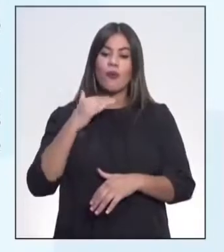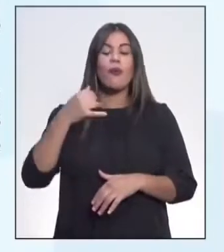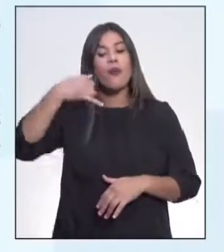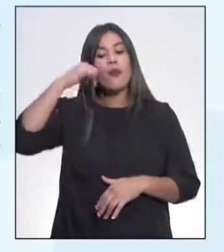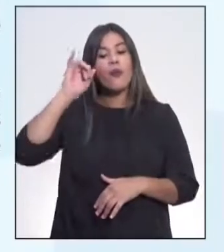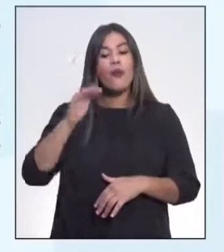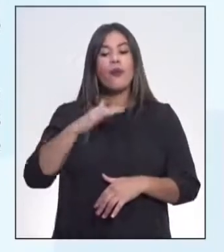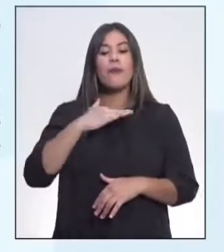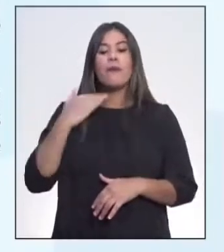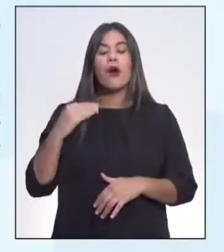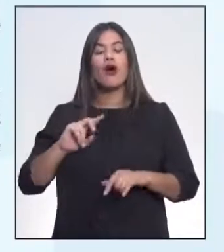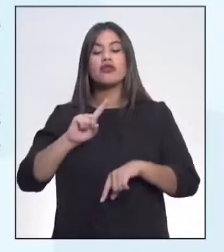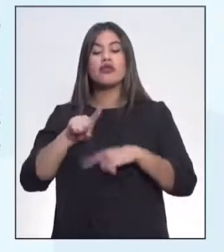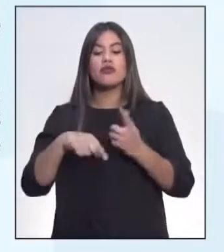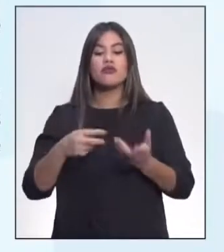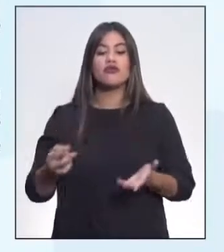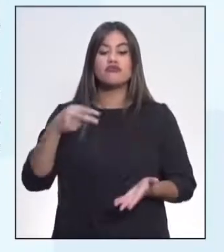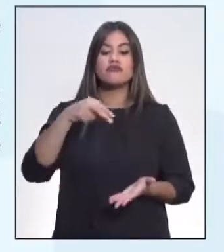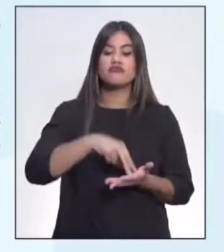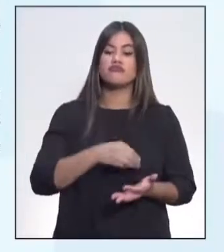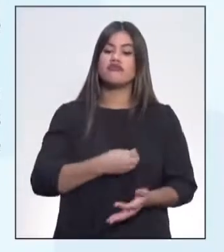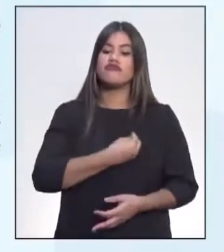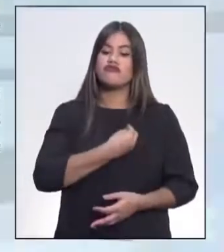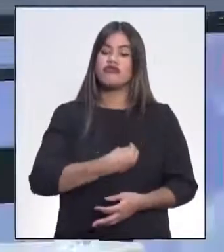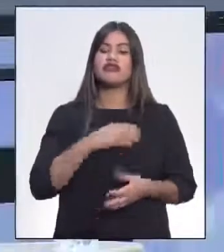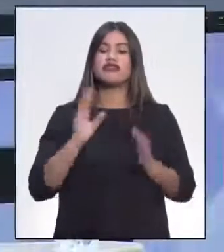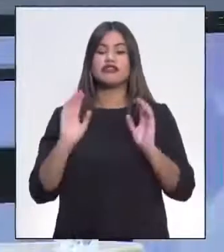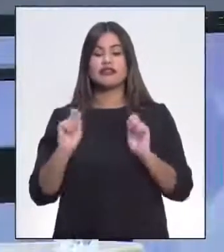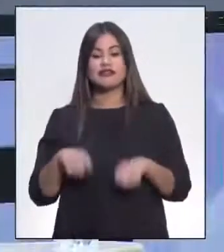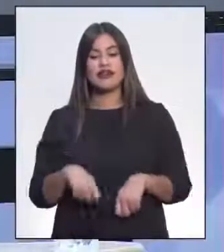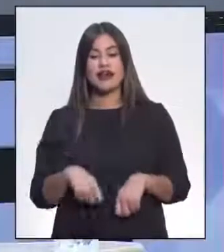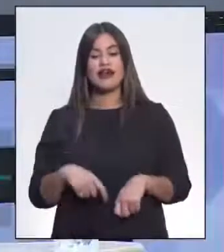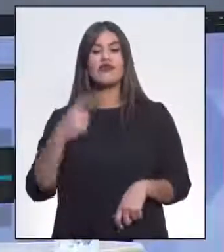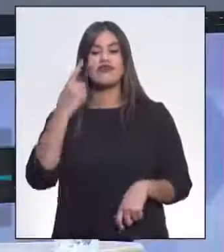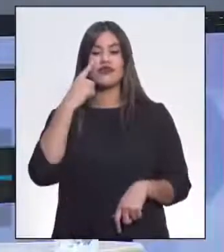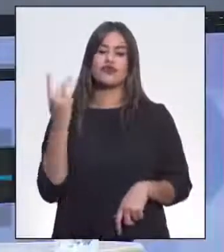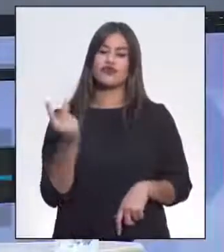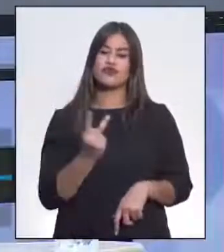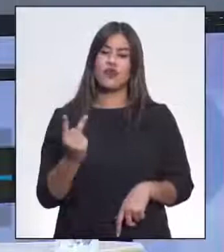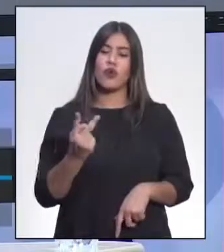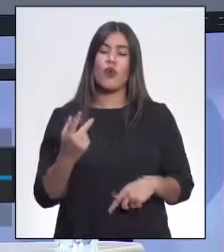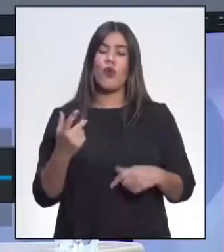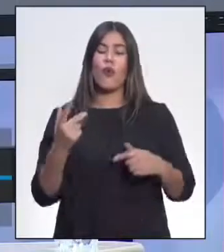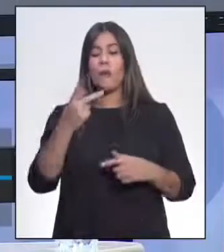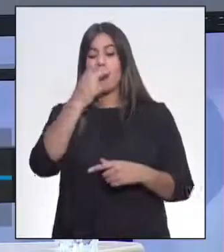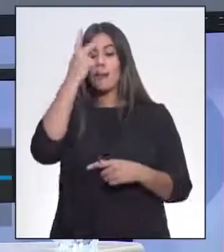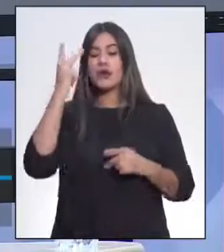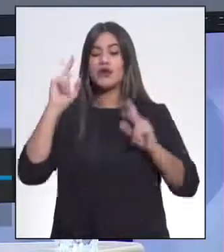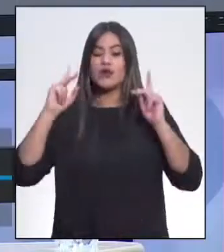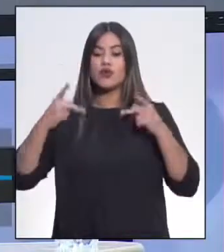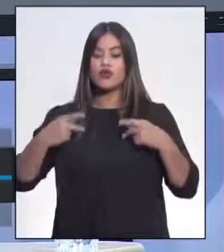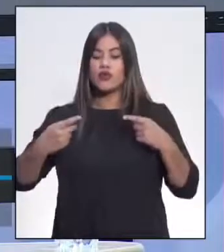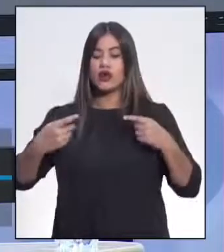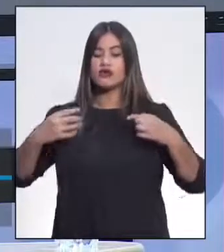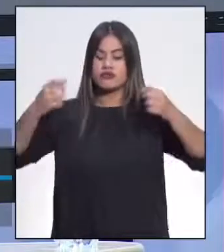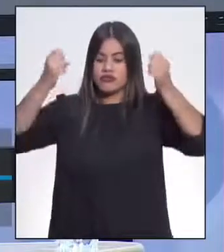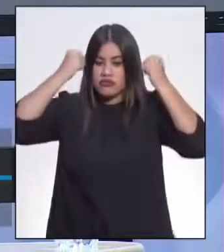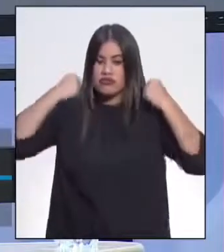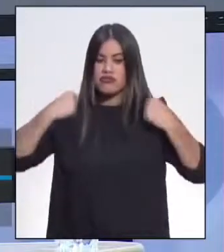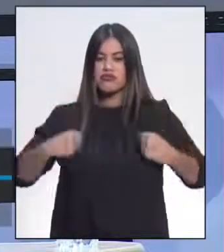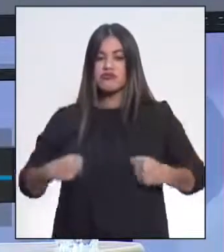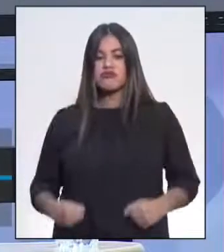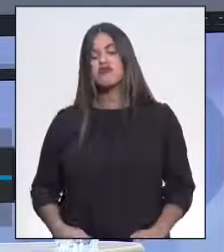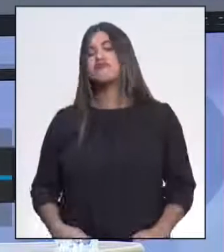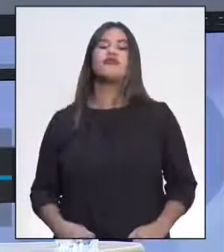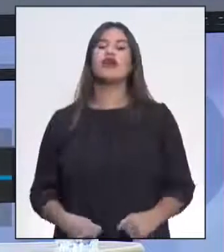tema fantástico. Então você vê as características. Os dois são vestidos por humanos, eles têm as danças parecidas,